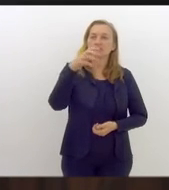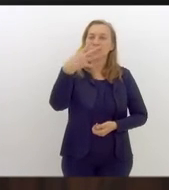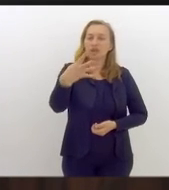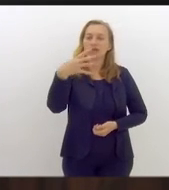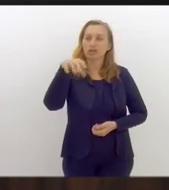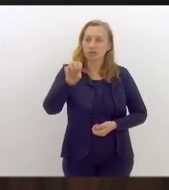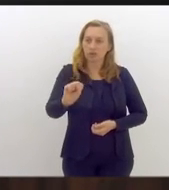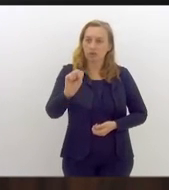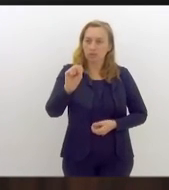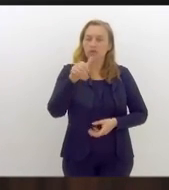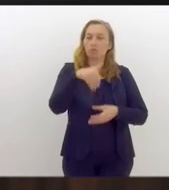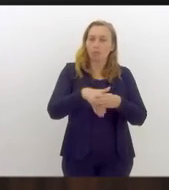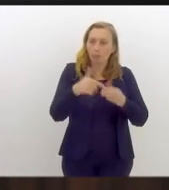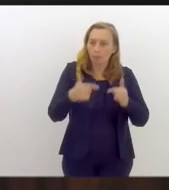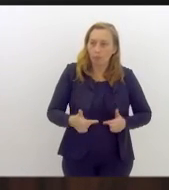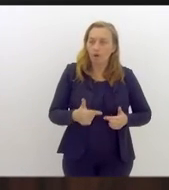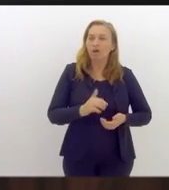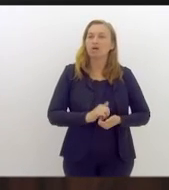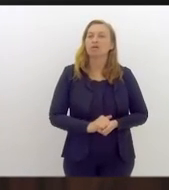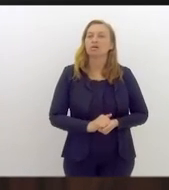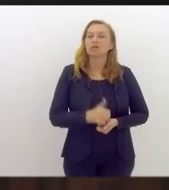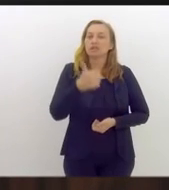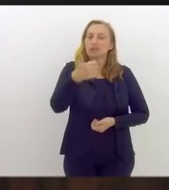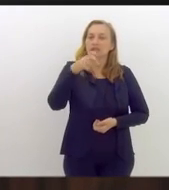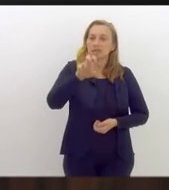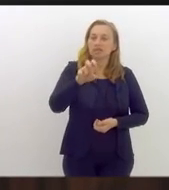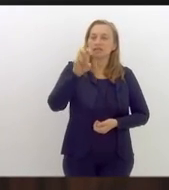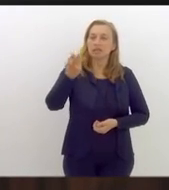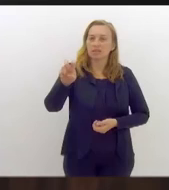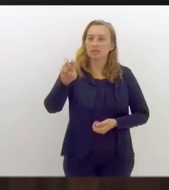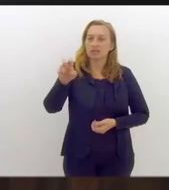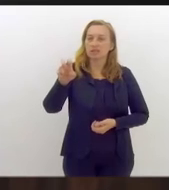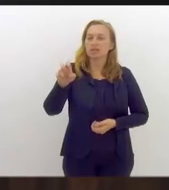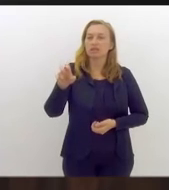1548, abstenção também. E o 1515,